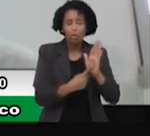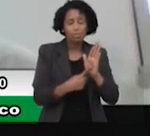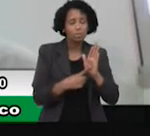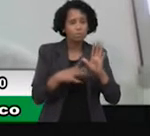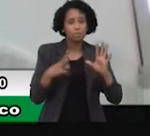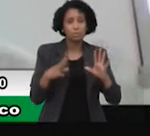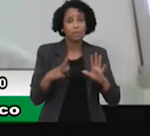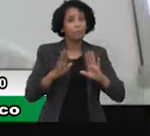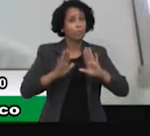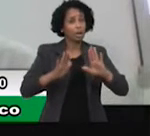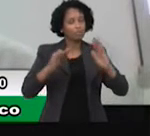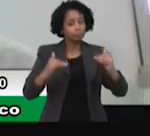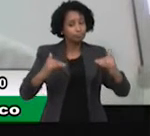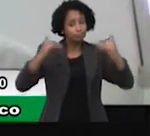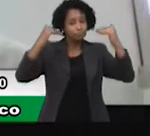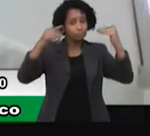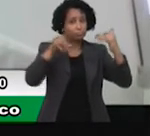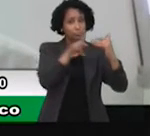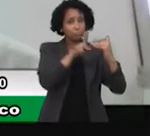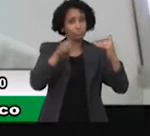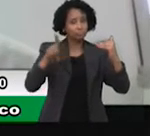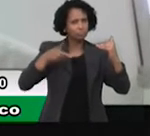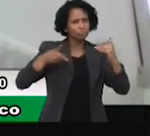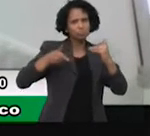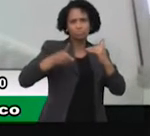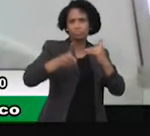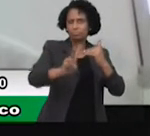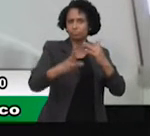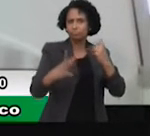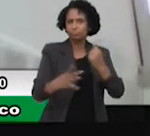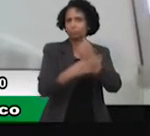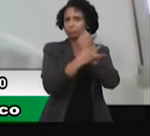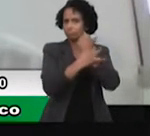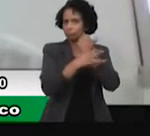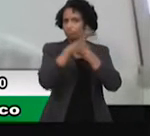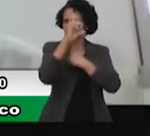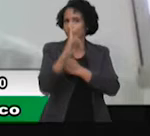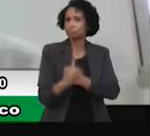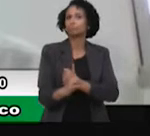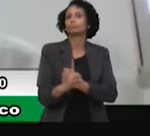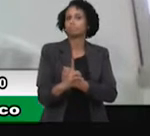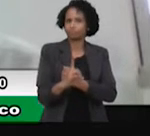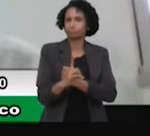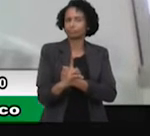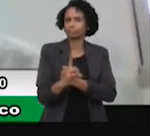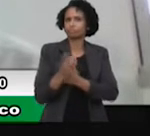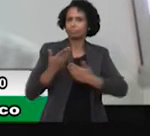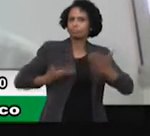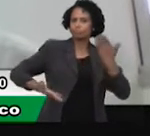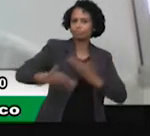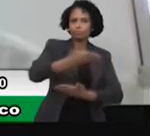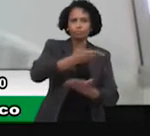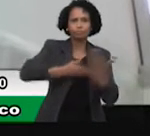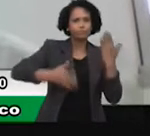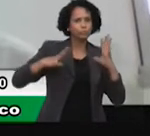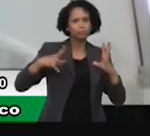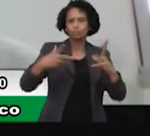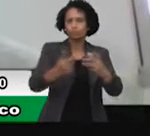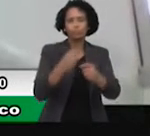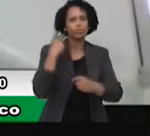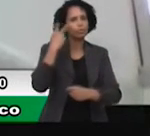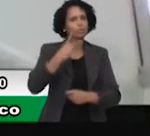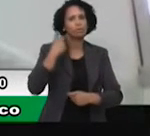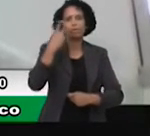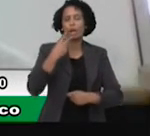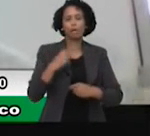a presidência possa continuar garantindo esse direito de participação a todos os vereadores que